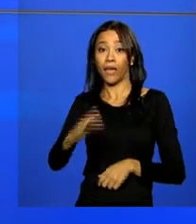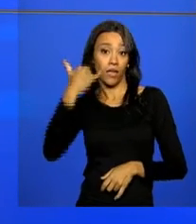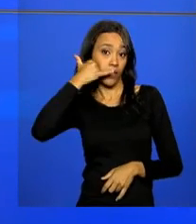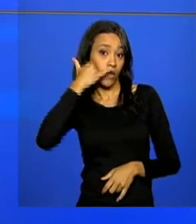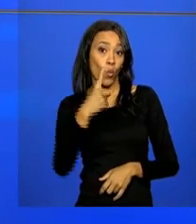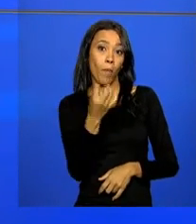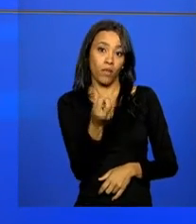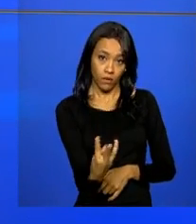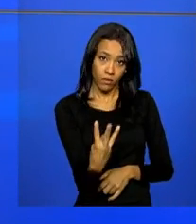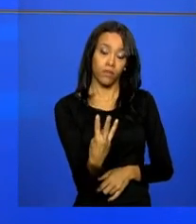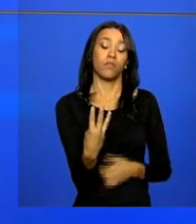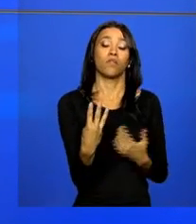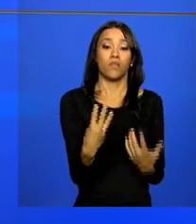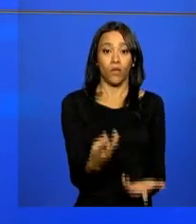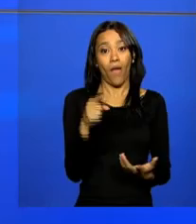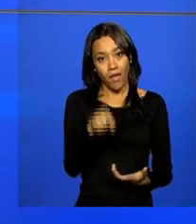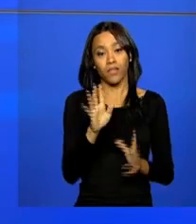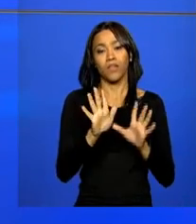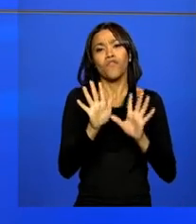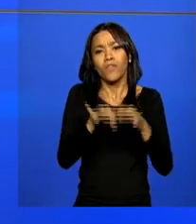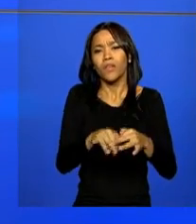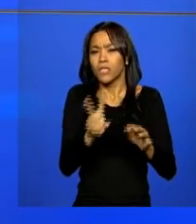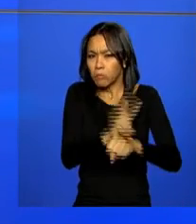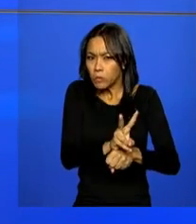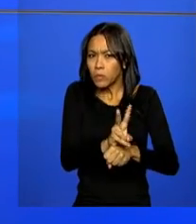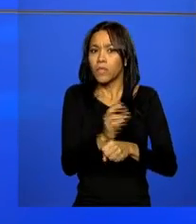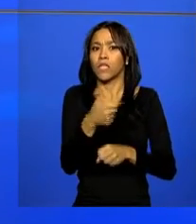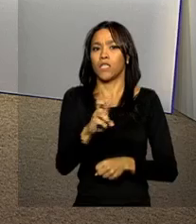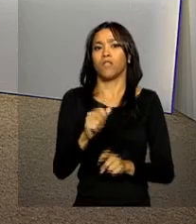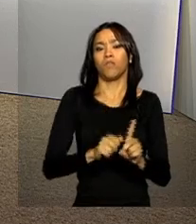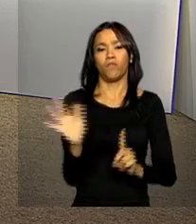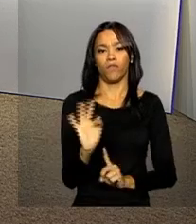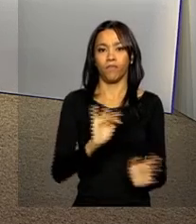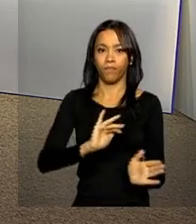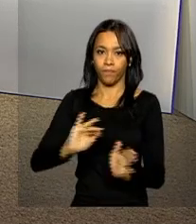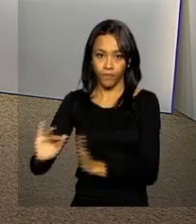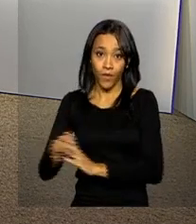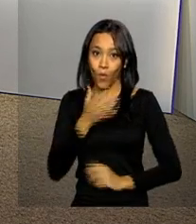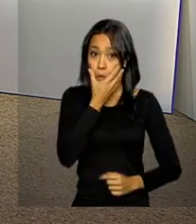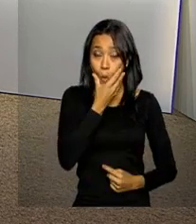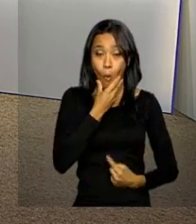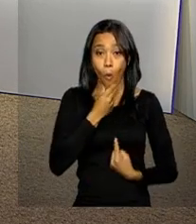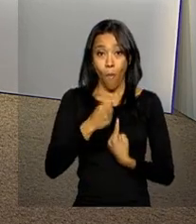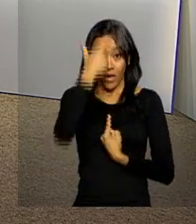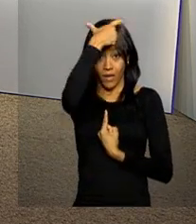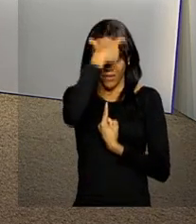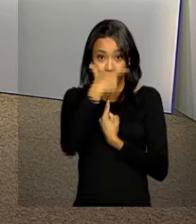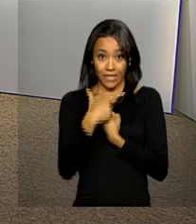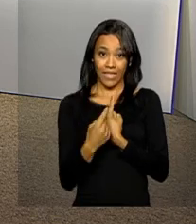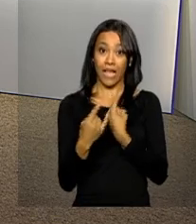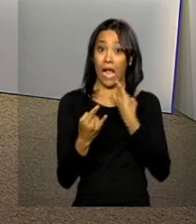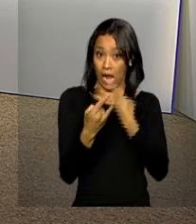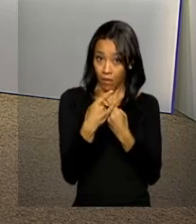163 a operação carnaval termina no dia 15 de fevereiro o homem camisinha personagem criado para a